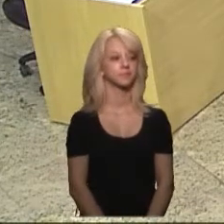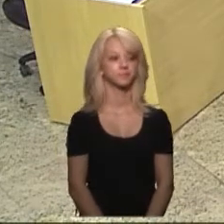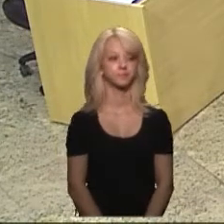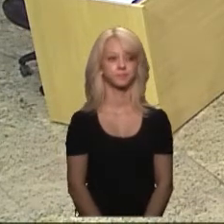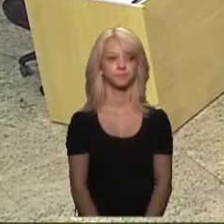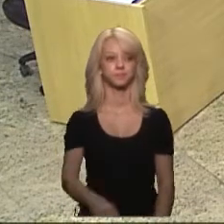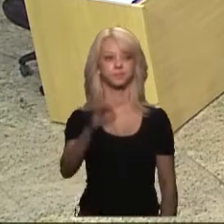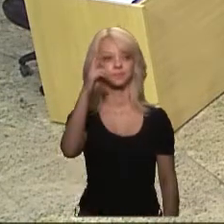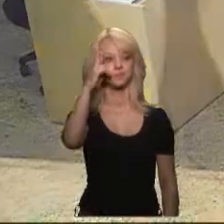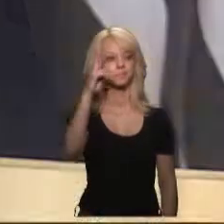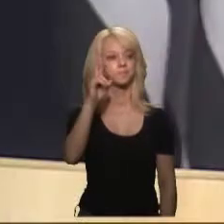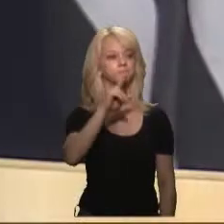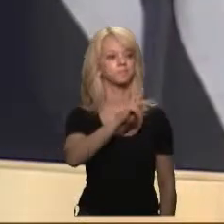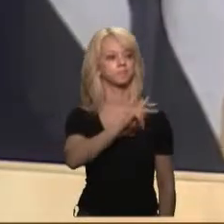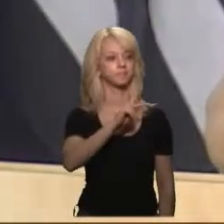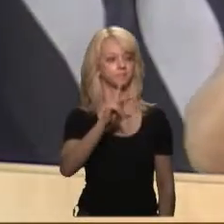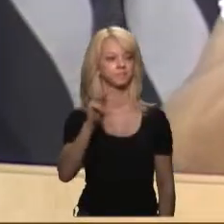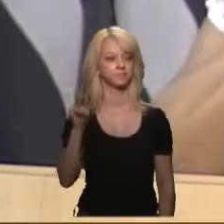Senhor presidente,